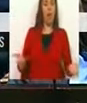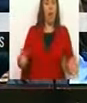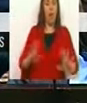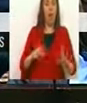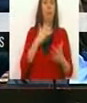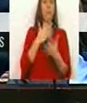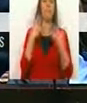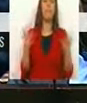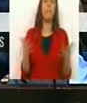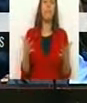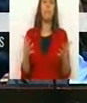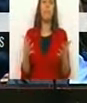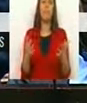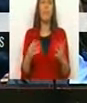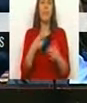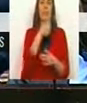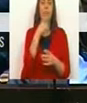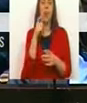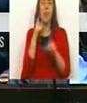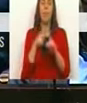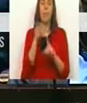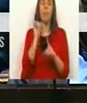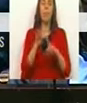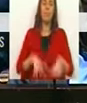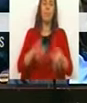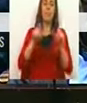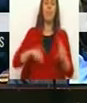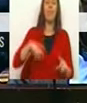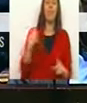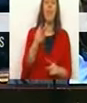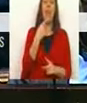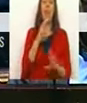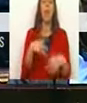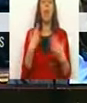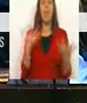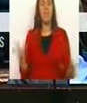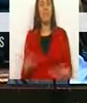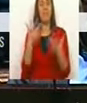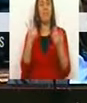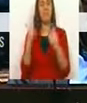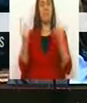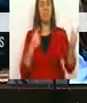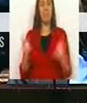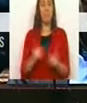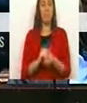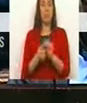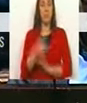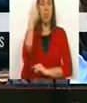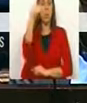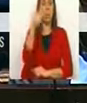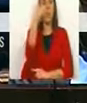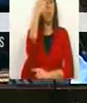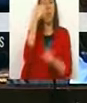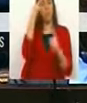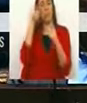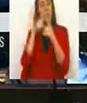aposta num grande compromisso para o crescimento verde, apelidando de vago e disperso, trocando por um único vetor